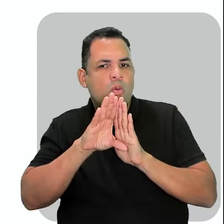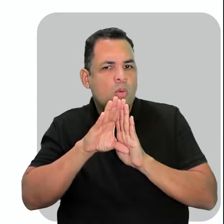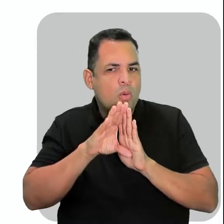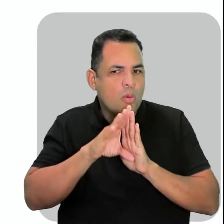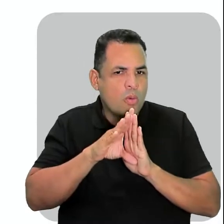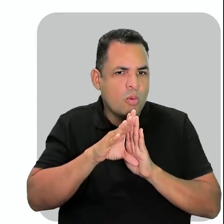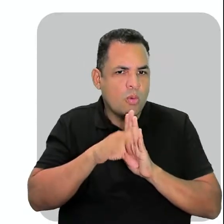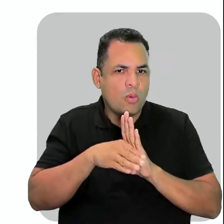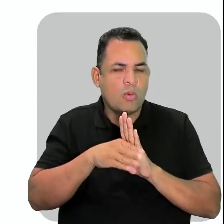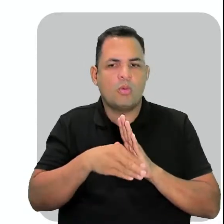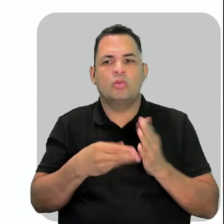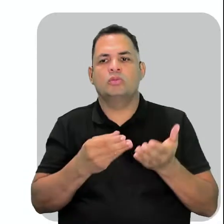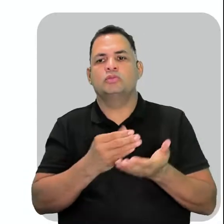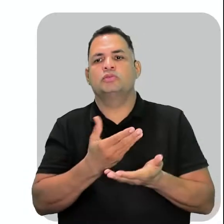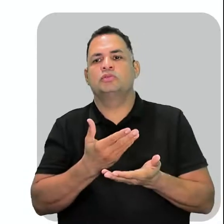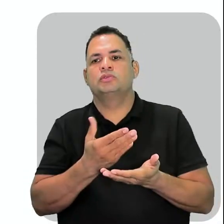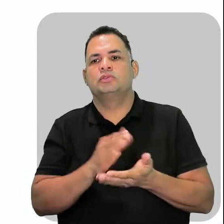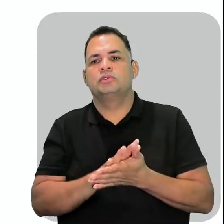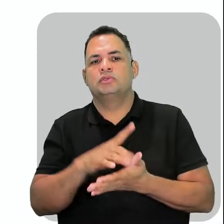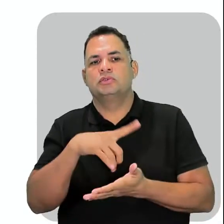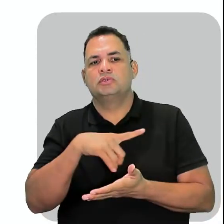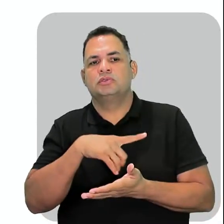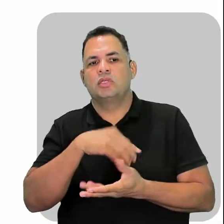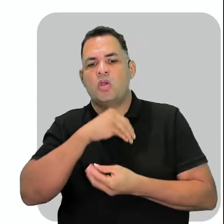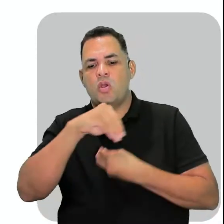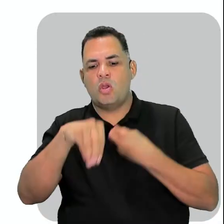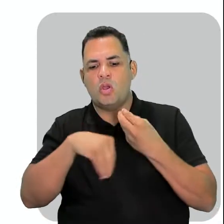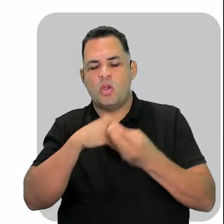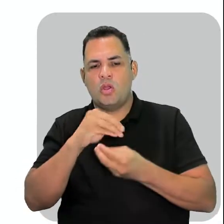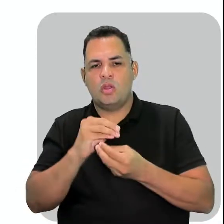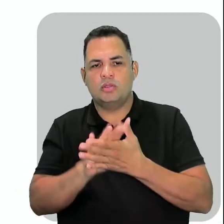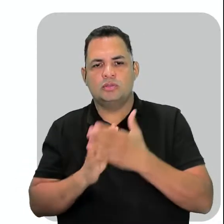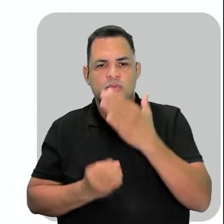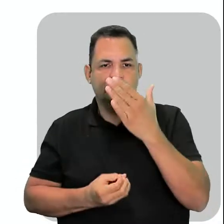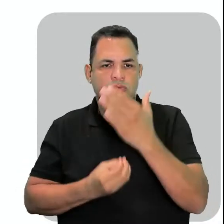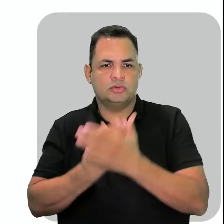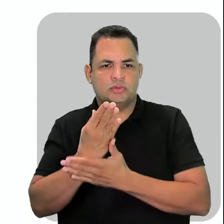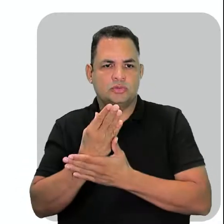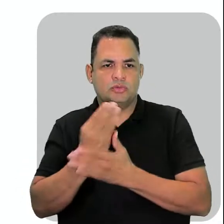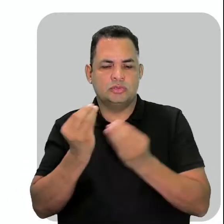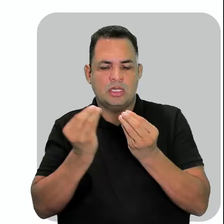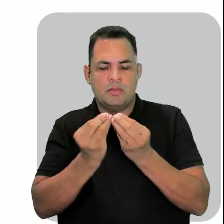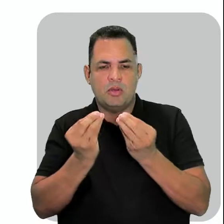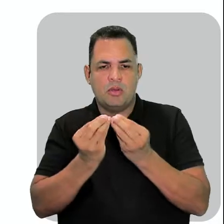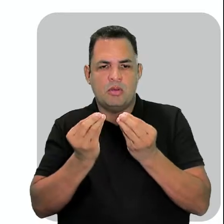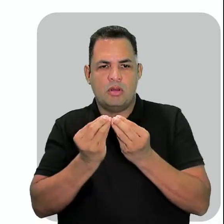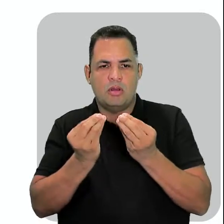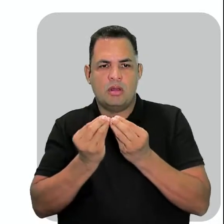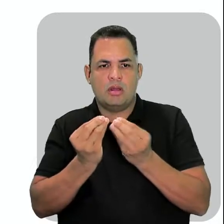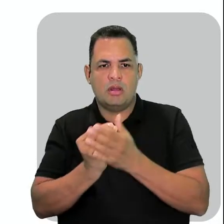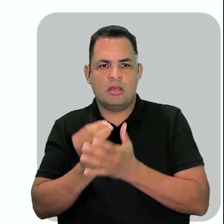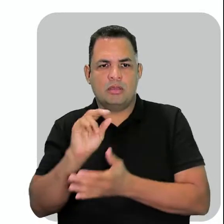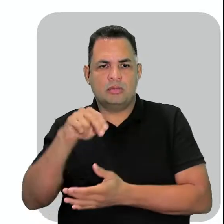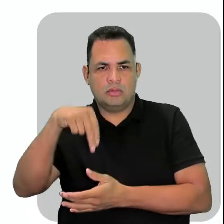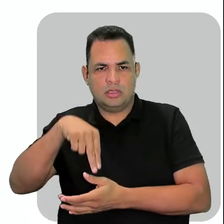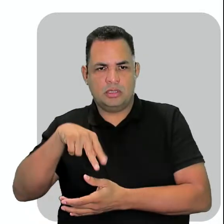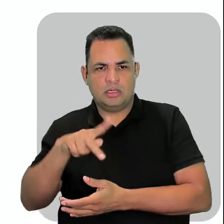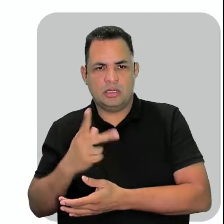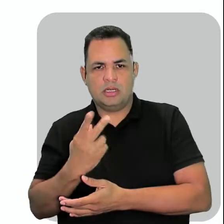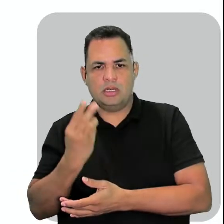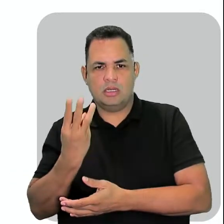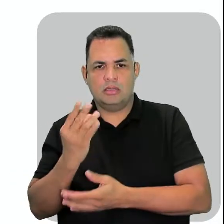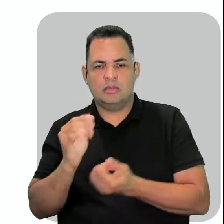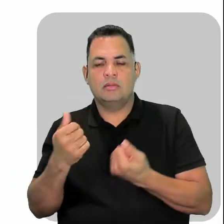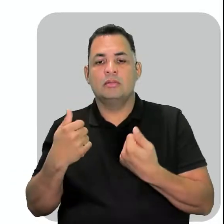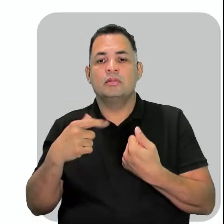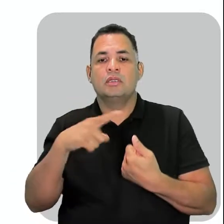que são compostos orgânicos, derivados da molécula da amônia, pela substituição de